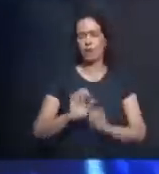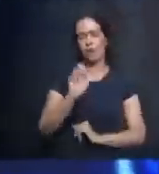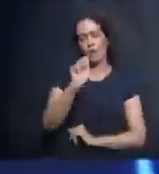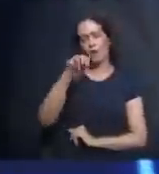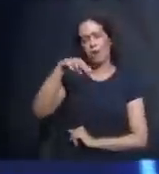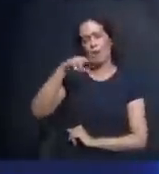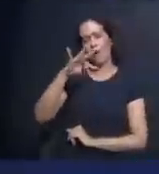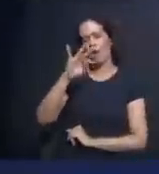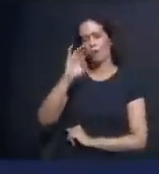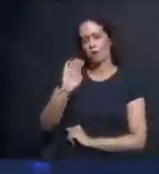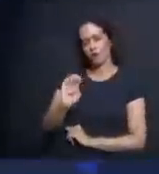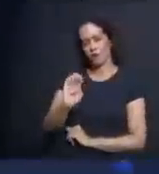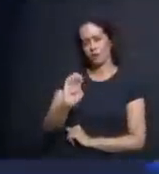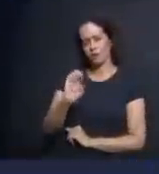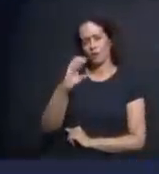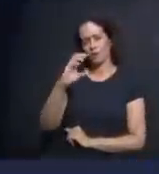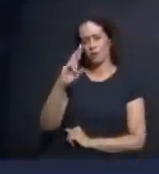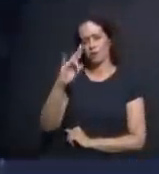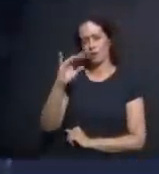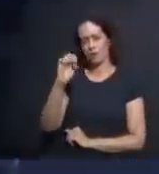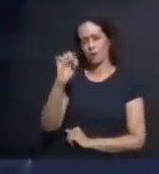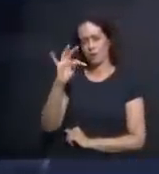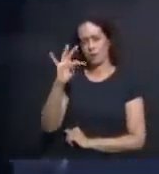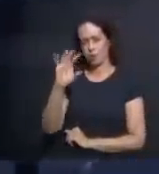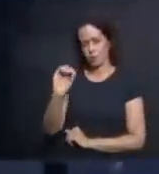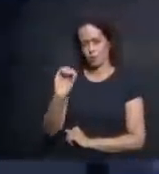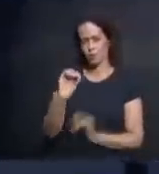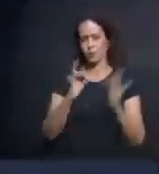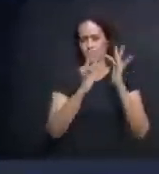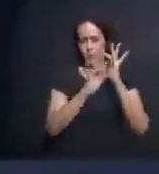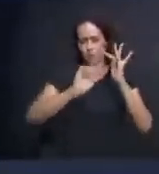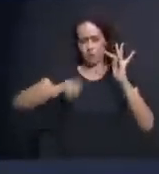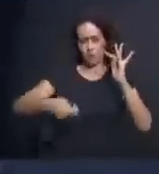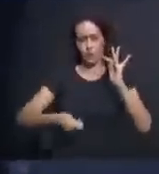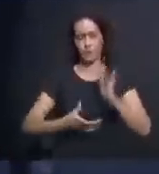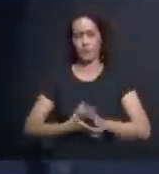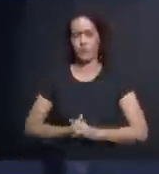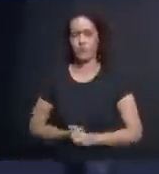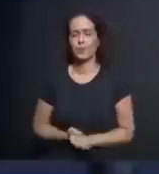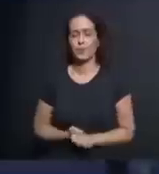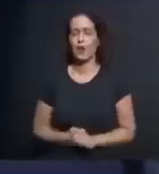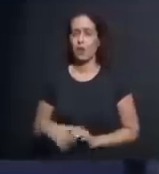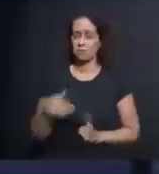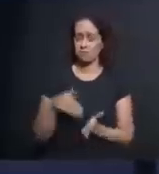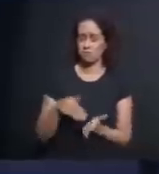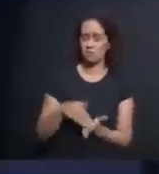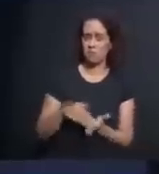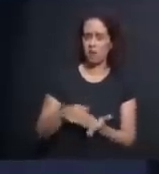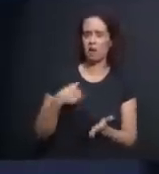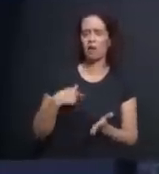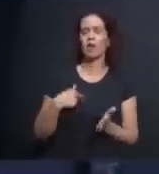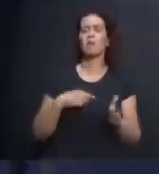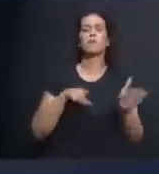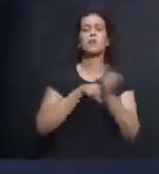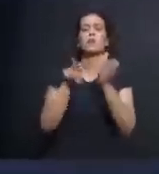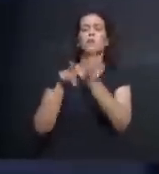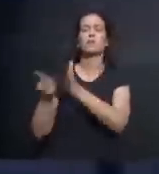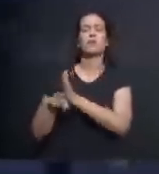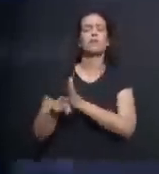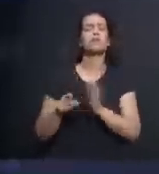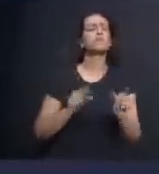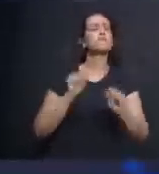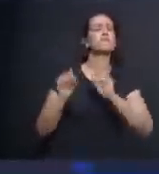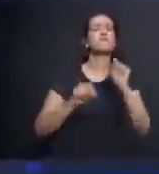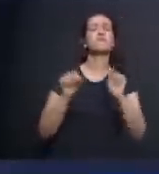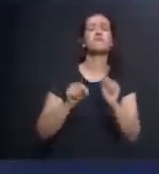dinheiro, que lindo. E quem que é Jesus? Então eu sou de apelo, man. Eu sou o homem apelo. Eu só quero fazer apelo.